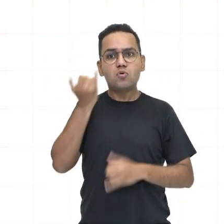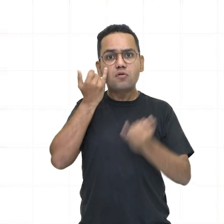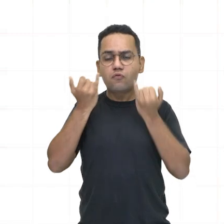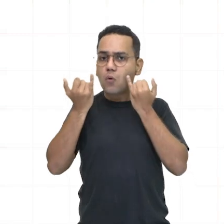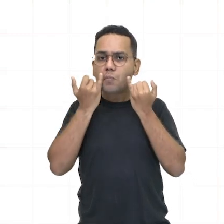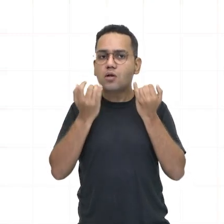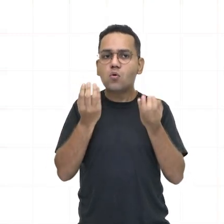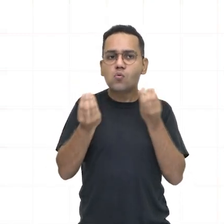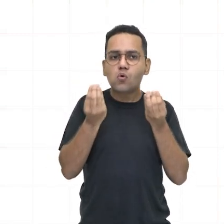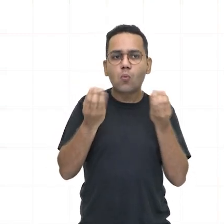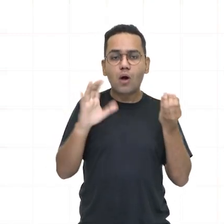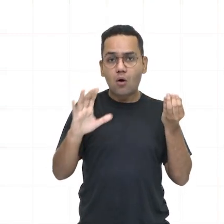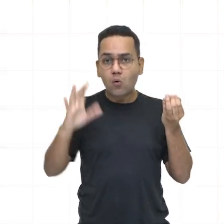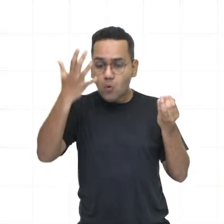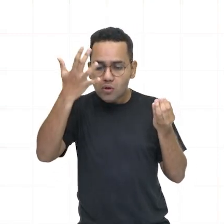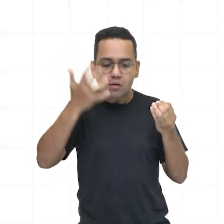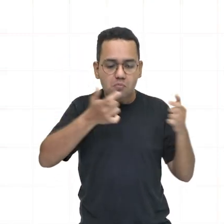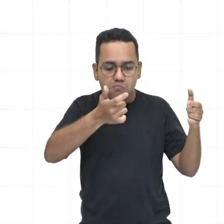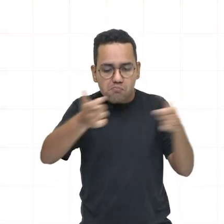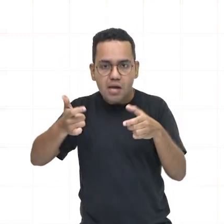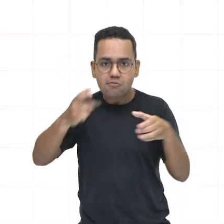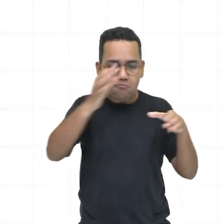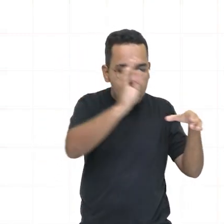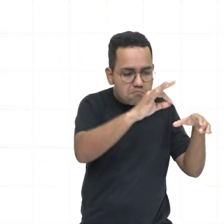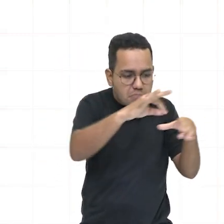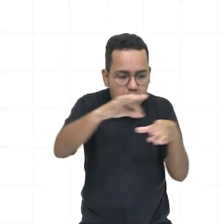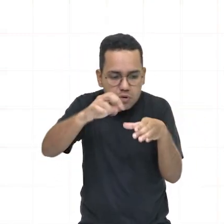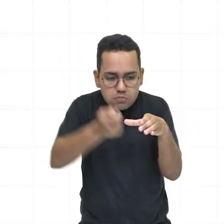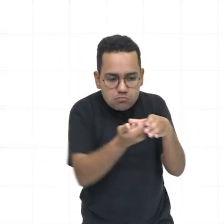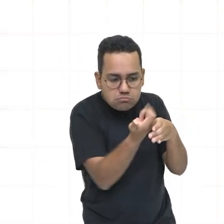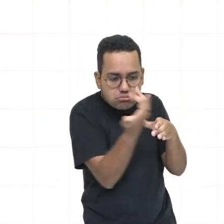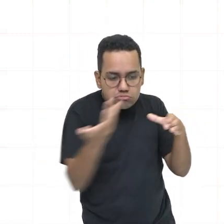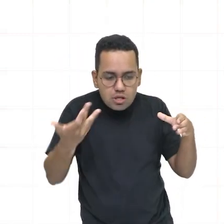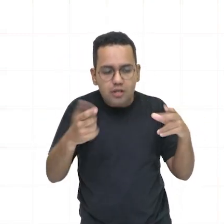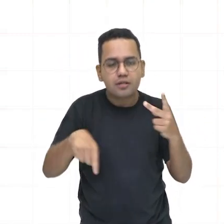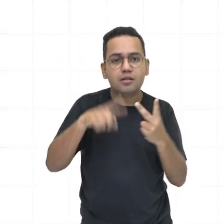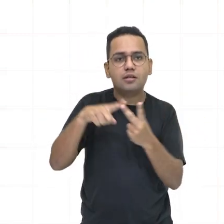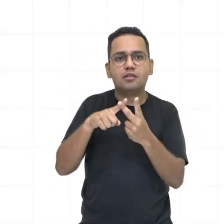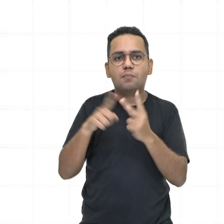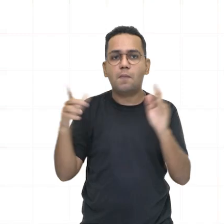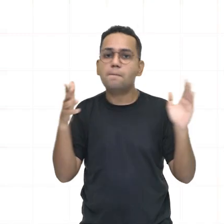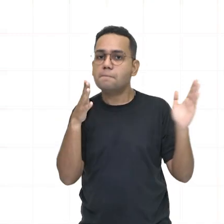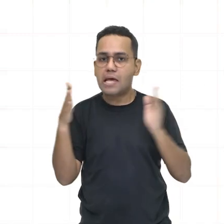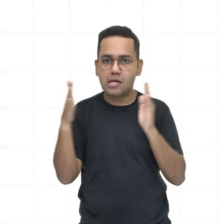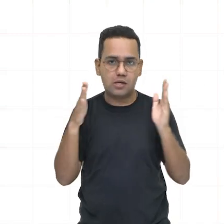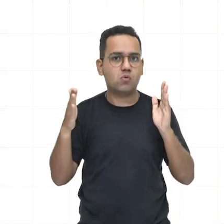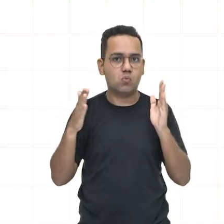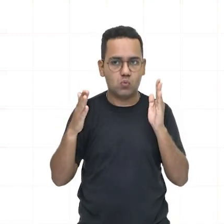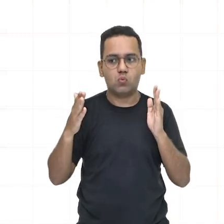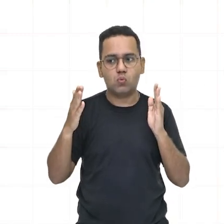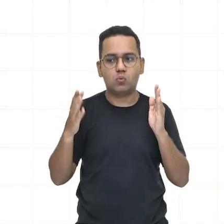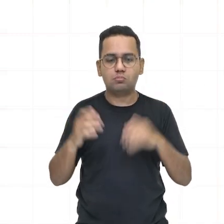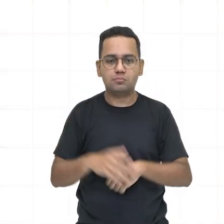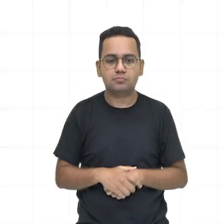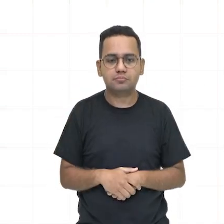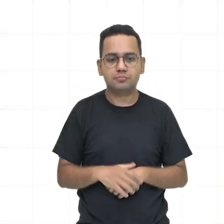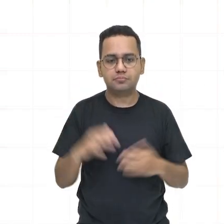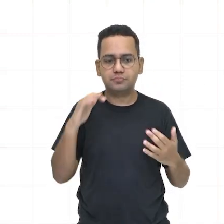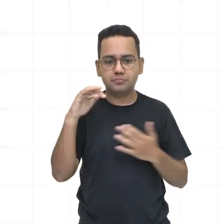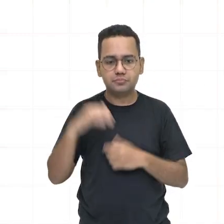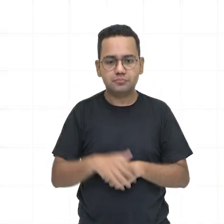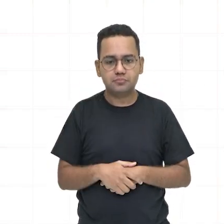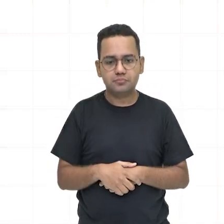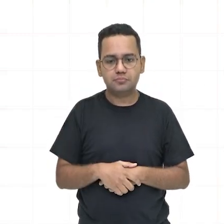e outros fatores por essas civilizações antigas. Nós temos também os seus sistemas de crença